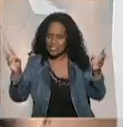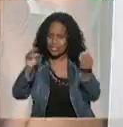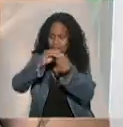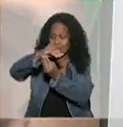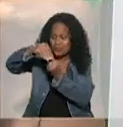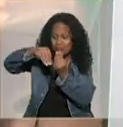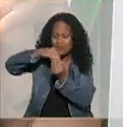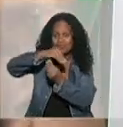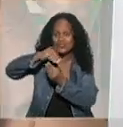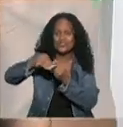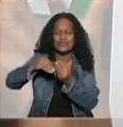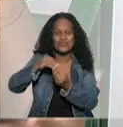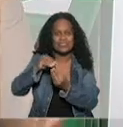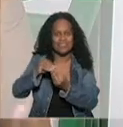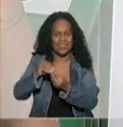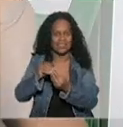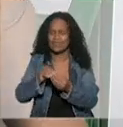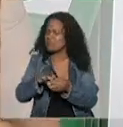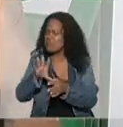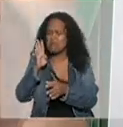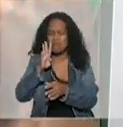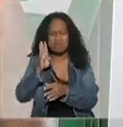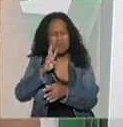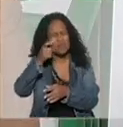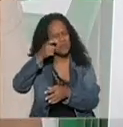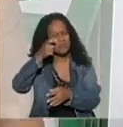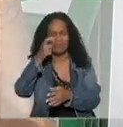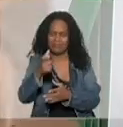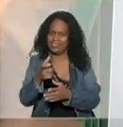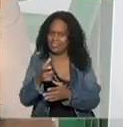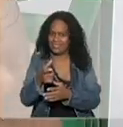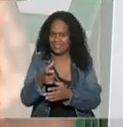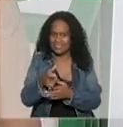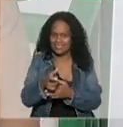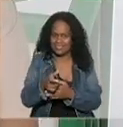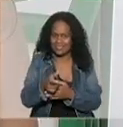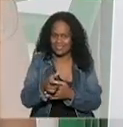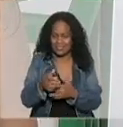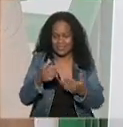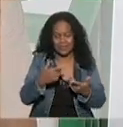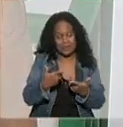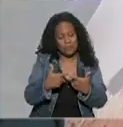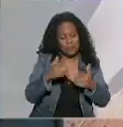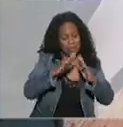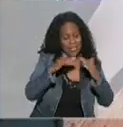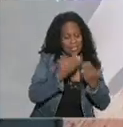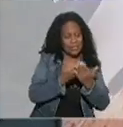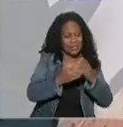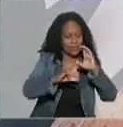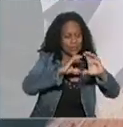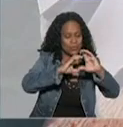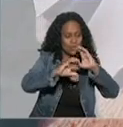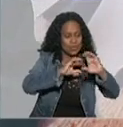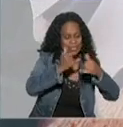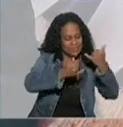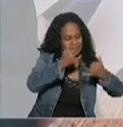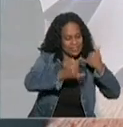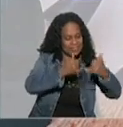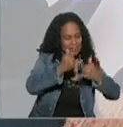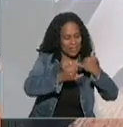na verdade é uma coisa bem comum na escola de comunicação. A gente brinca com essas misturas todas. Na tua escola de